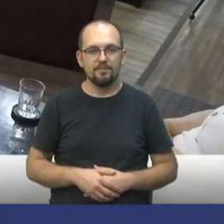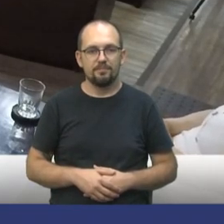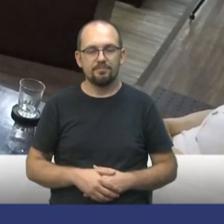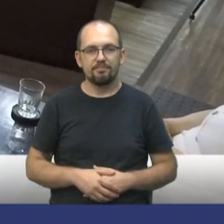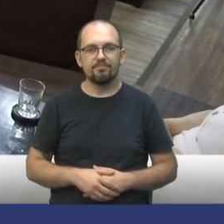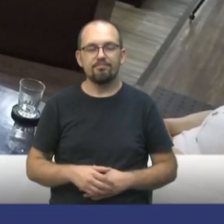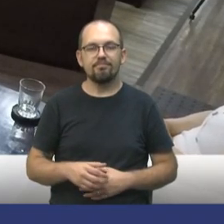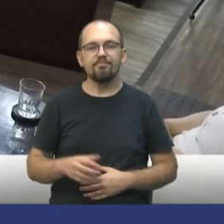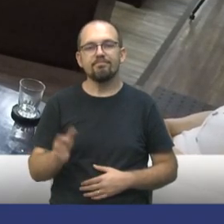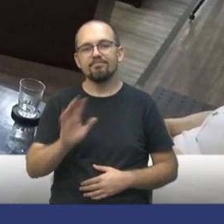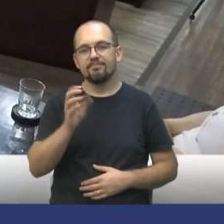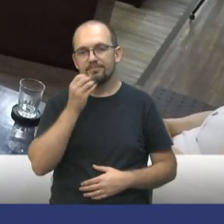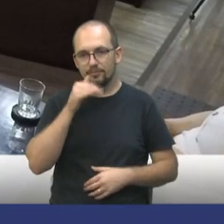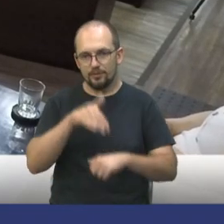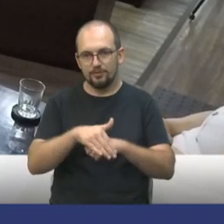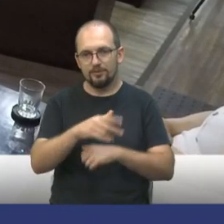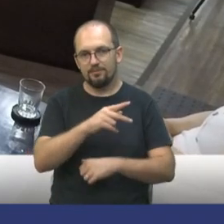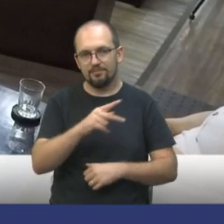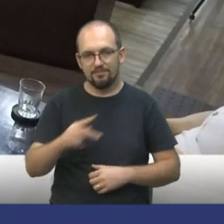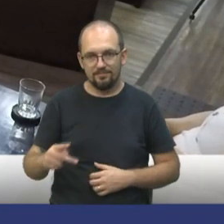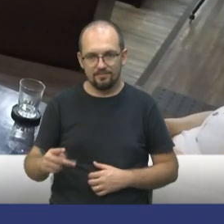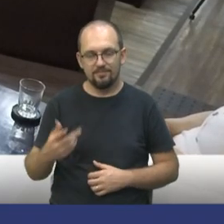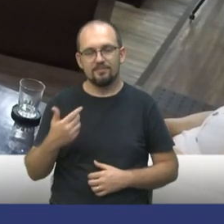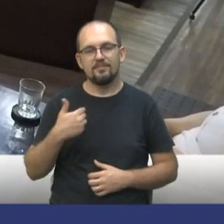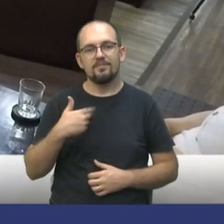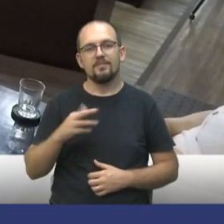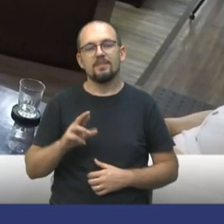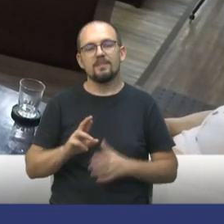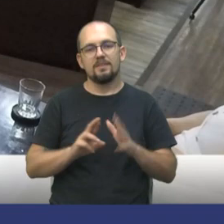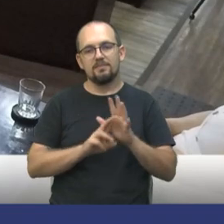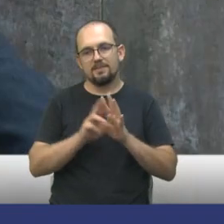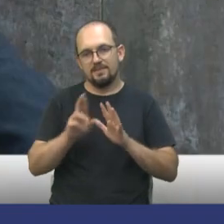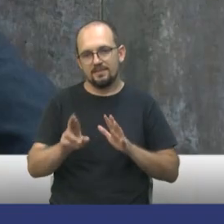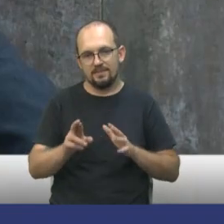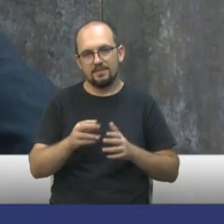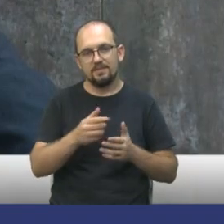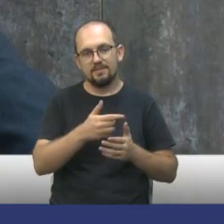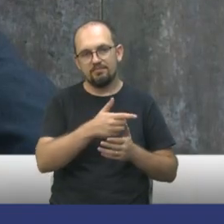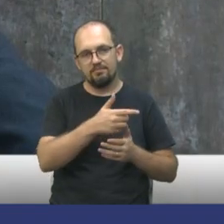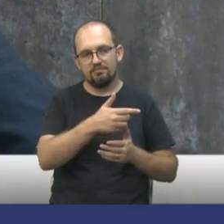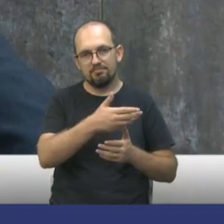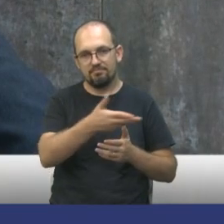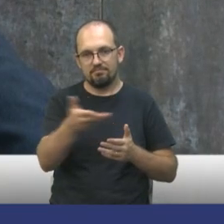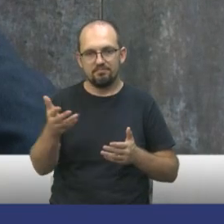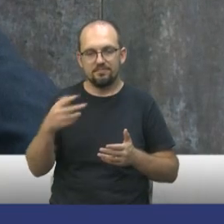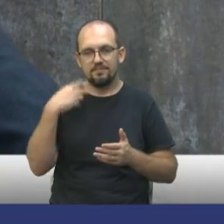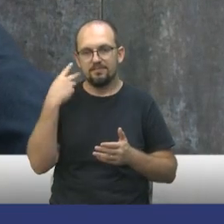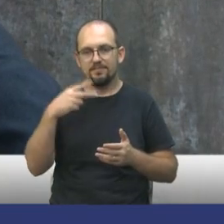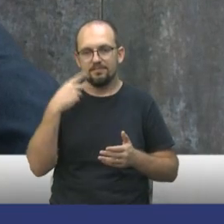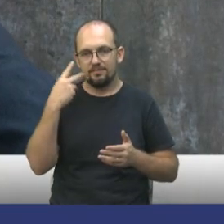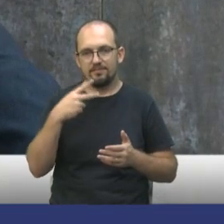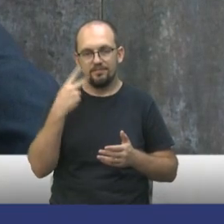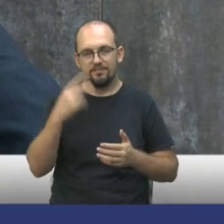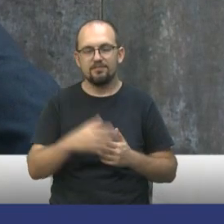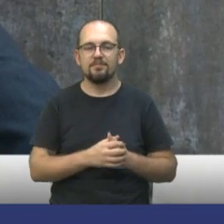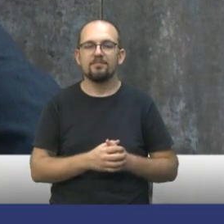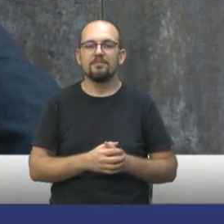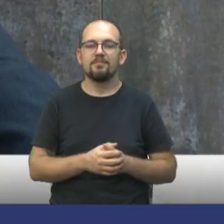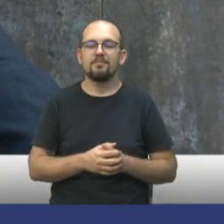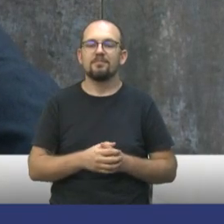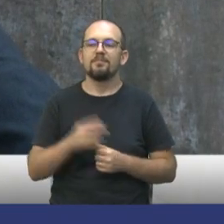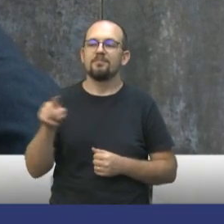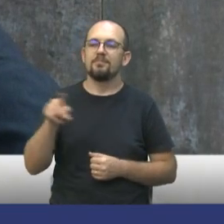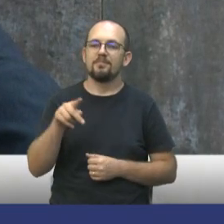Uma boa noite, senhor presidente, representando aí os demais vereadores da casa, mestre